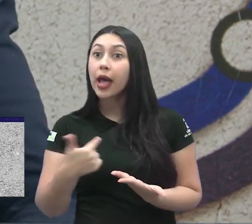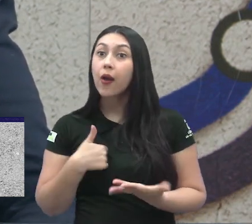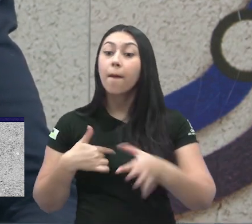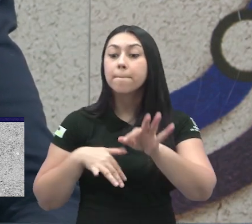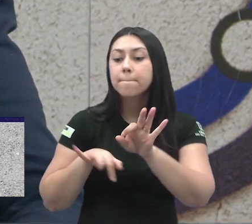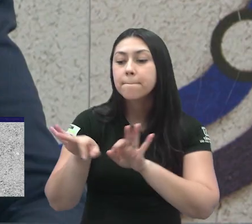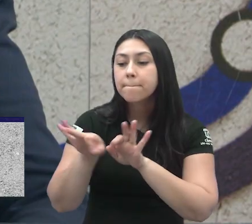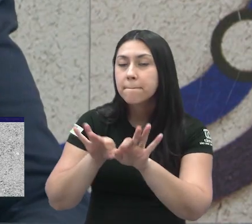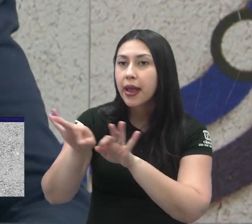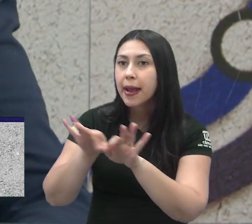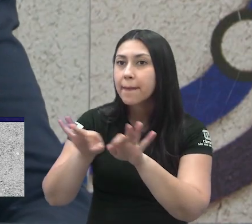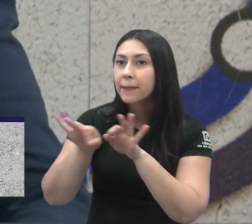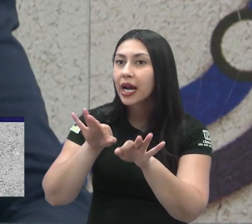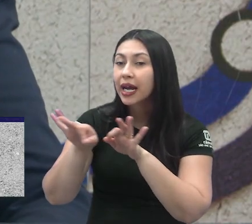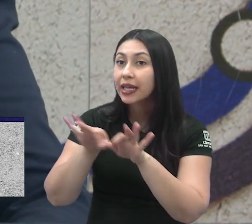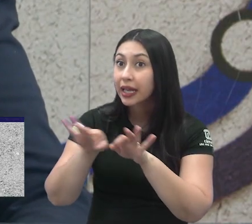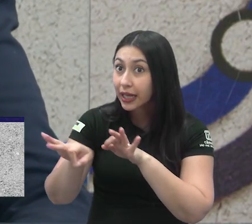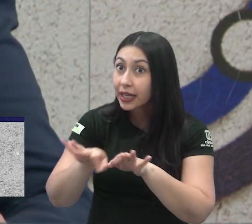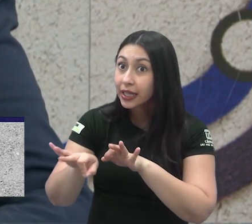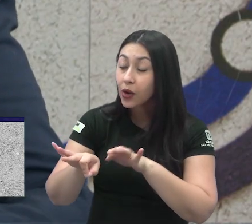dieta coadjuvante dele,